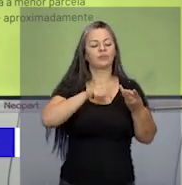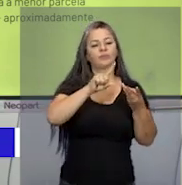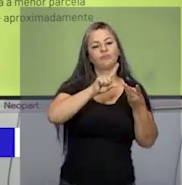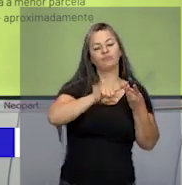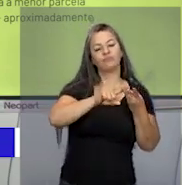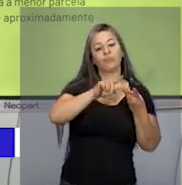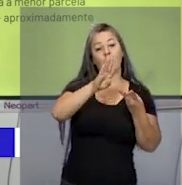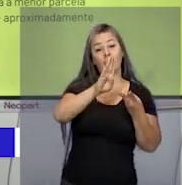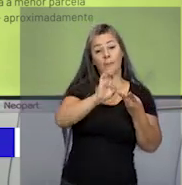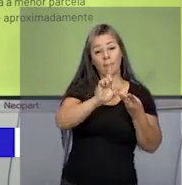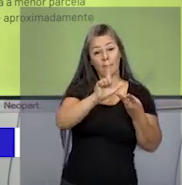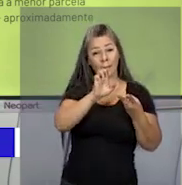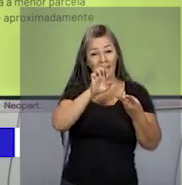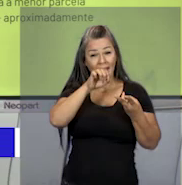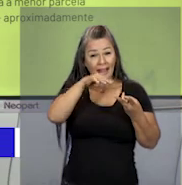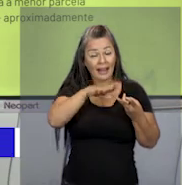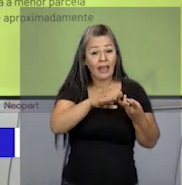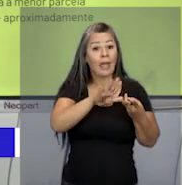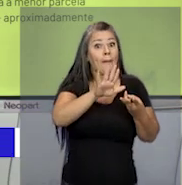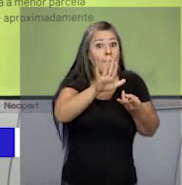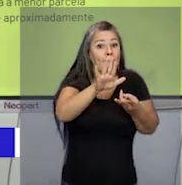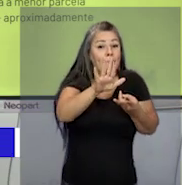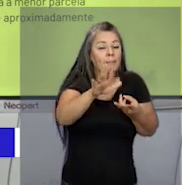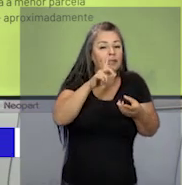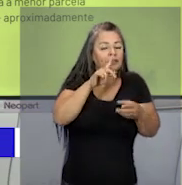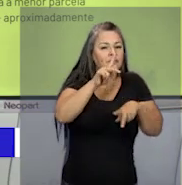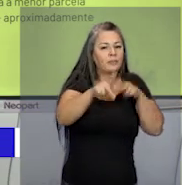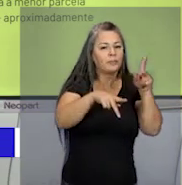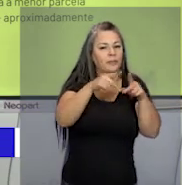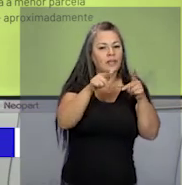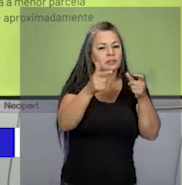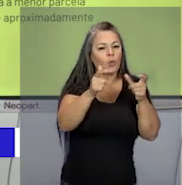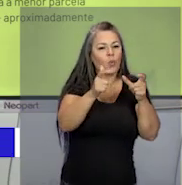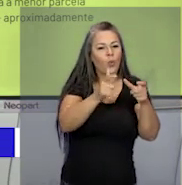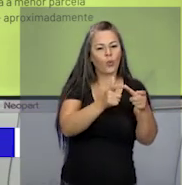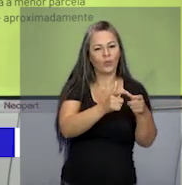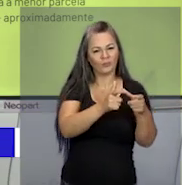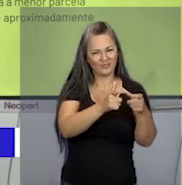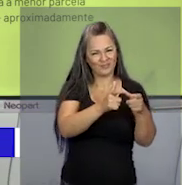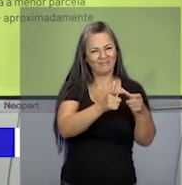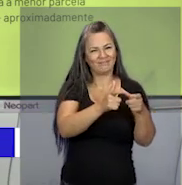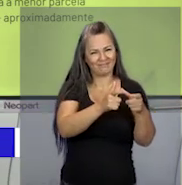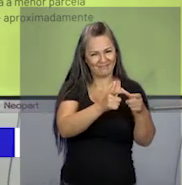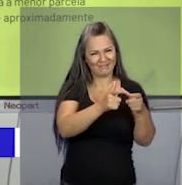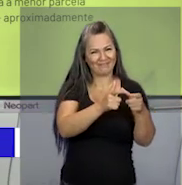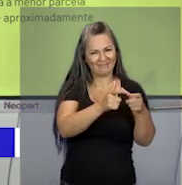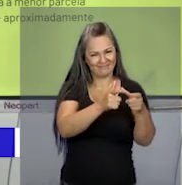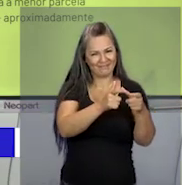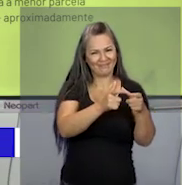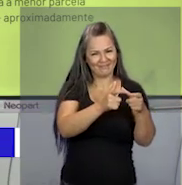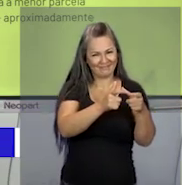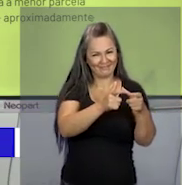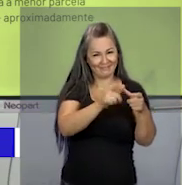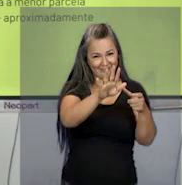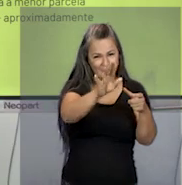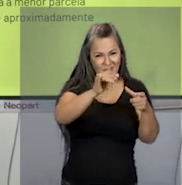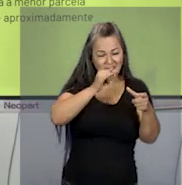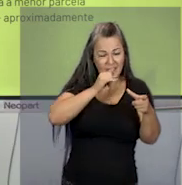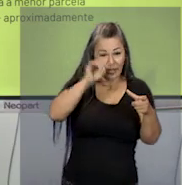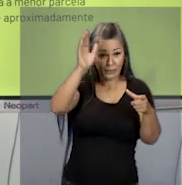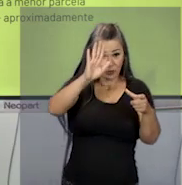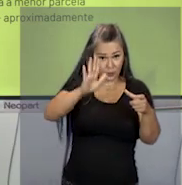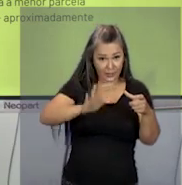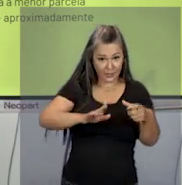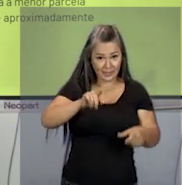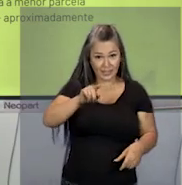ver que o território dessa região é pouquíssimo povoado. Né? Ou seja, não é a nossa distribuição, a distribuição da nossa população, quero dizer,